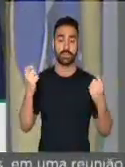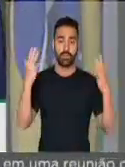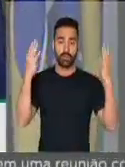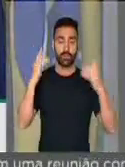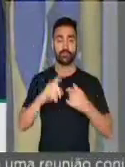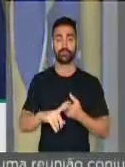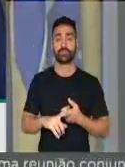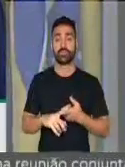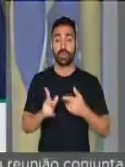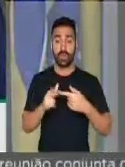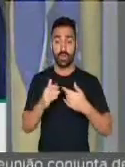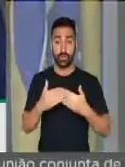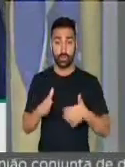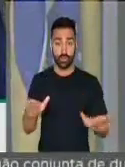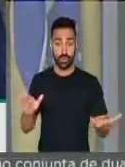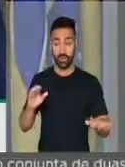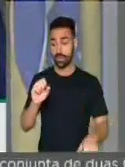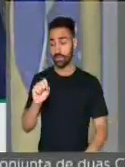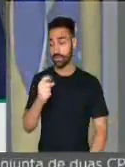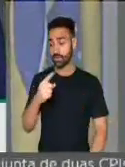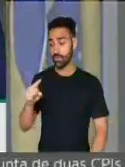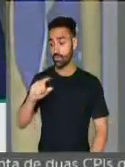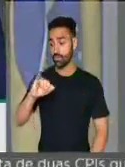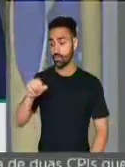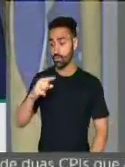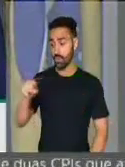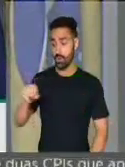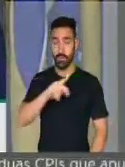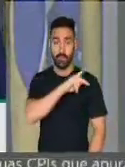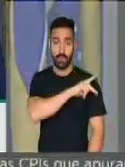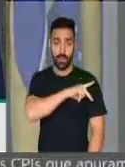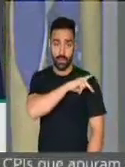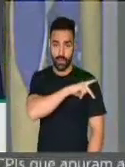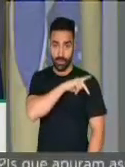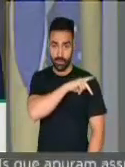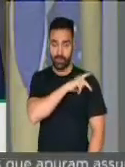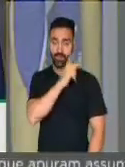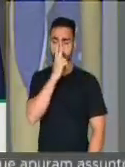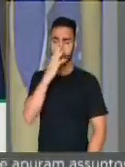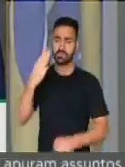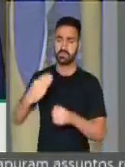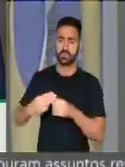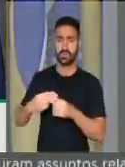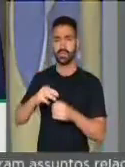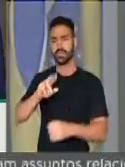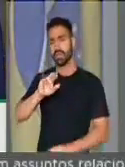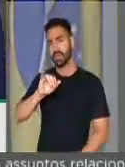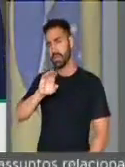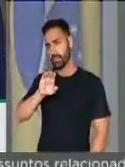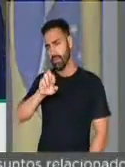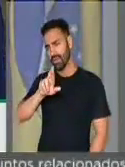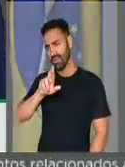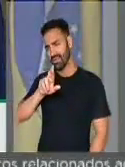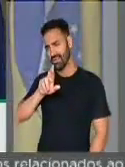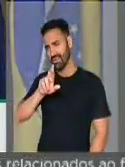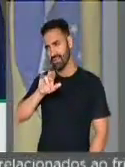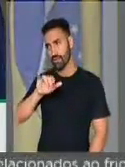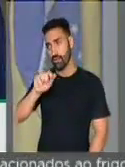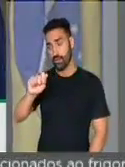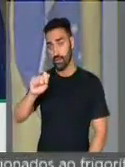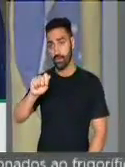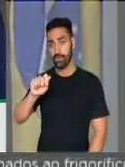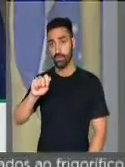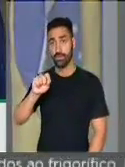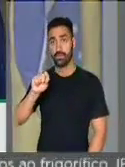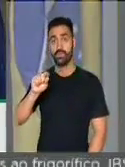Inaugurou-se na região de São João do Piauí, mais precisamente no município de Ribeira, um